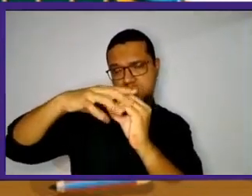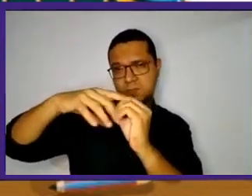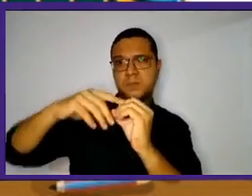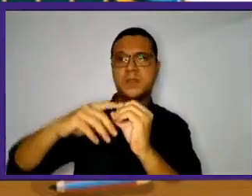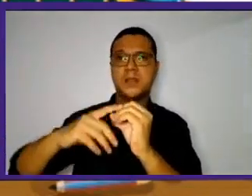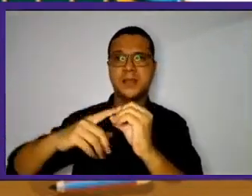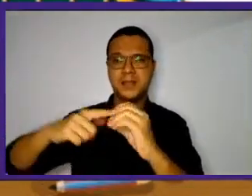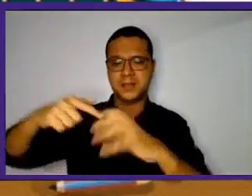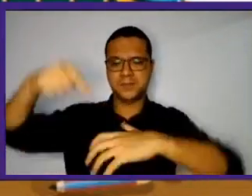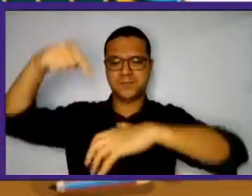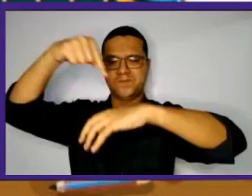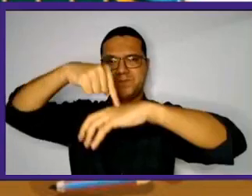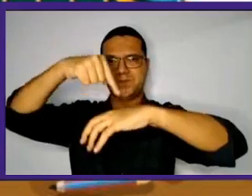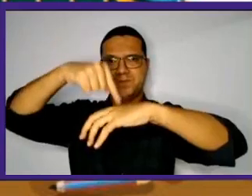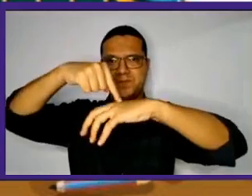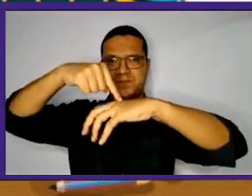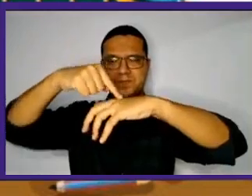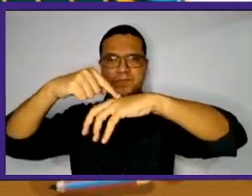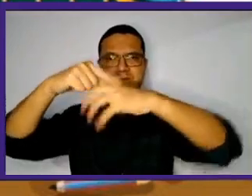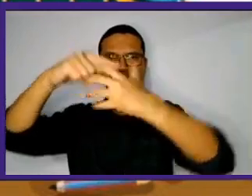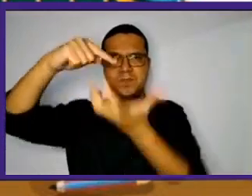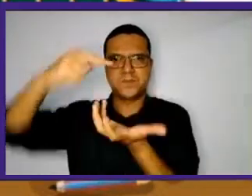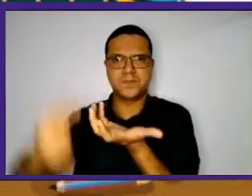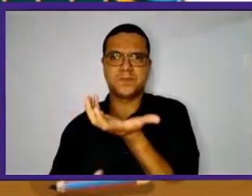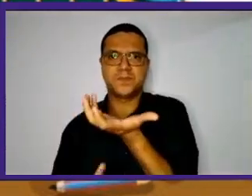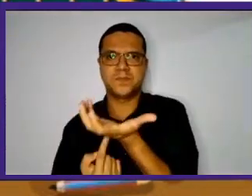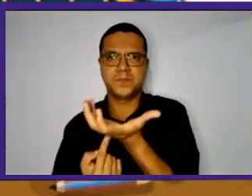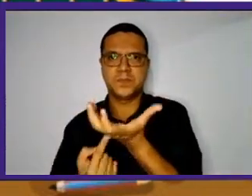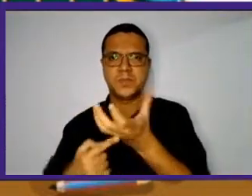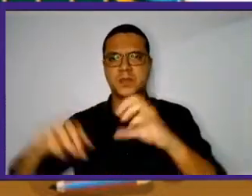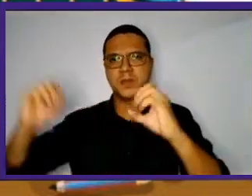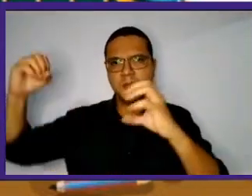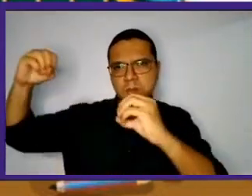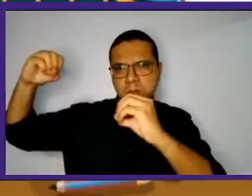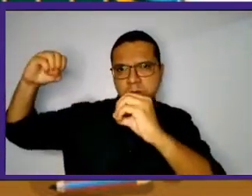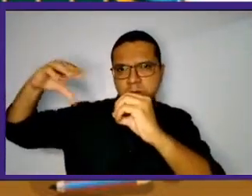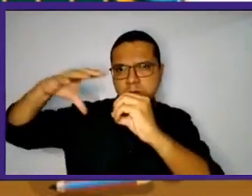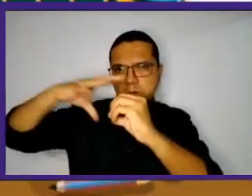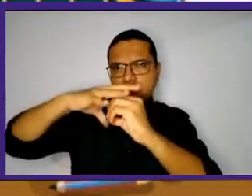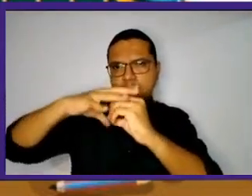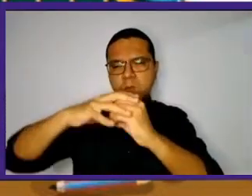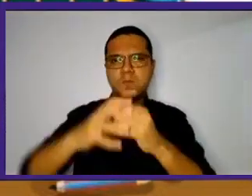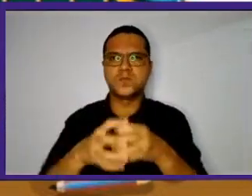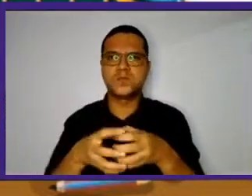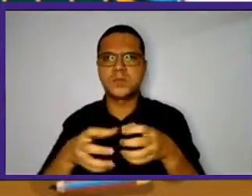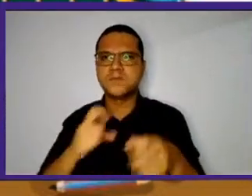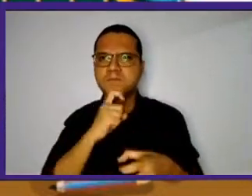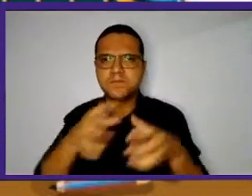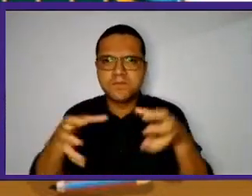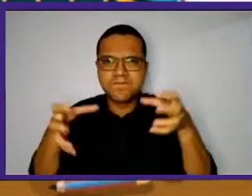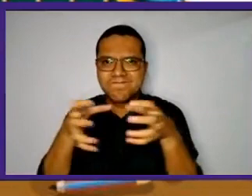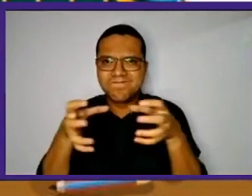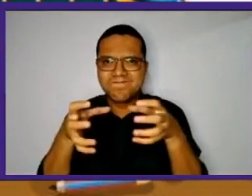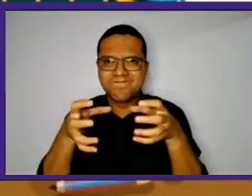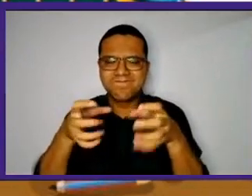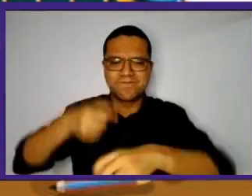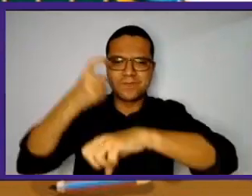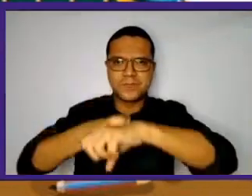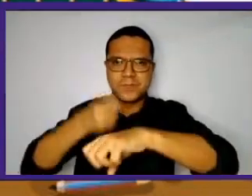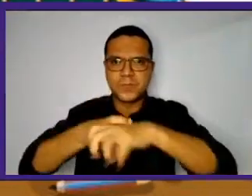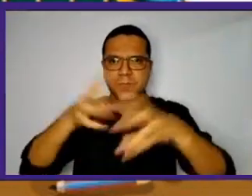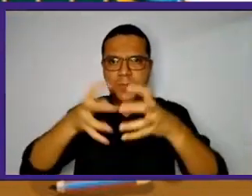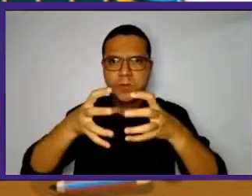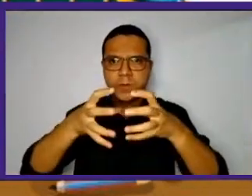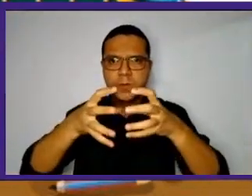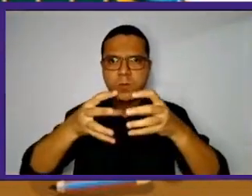congelados, se eles se descongelam, a água do oceano aqui perto da gente vai aumentar. E as marés